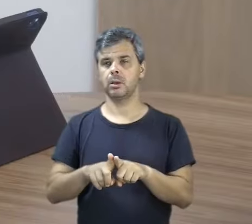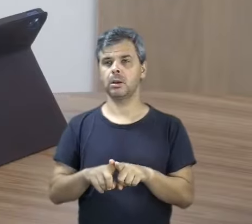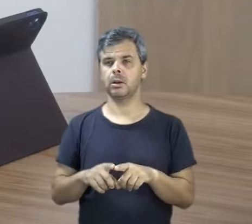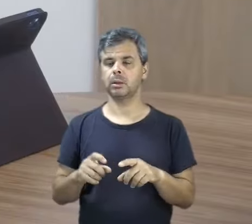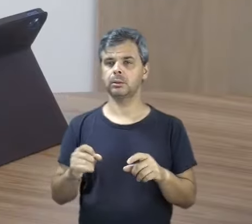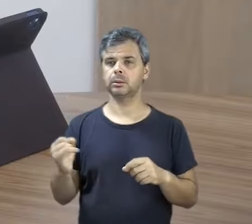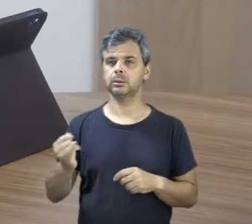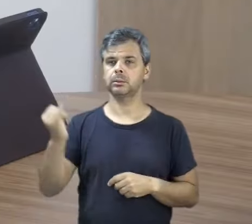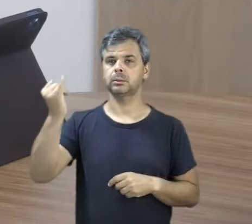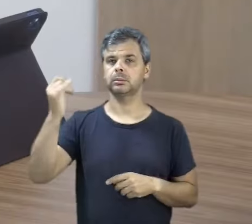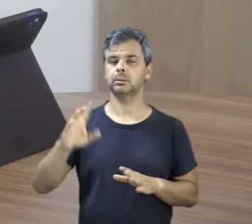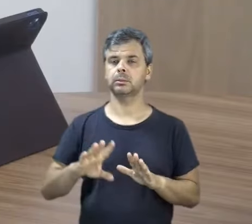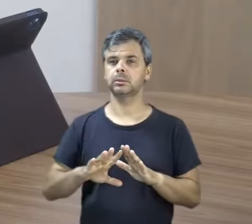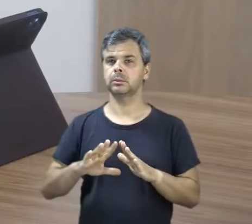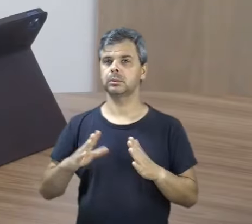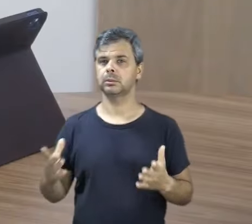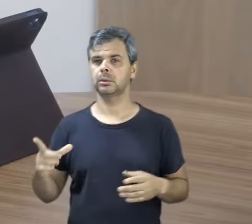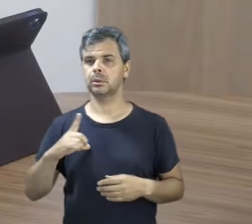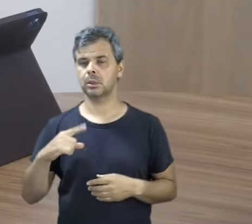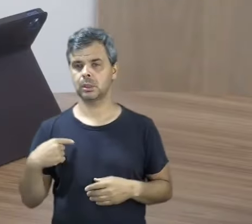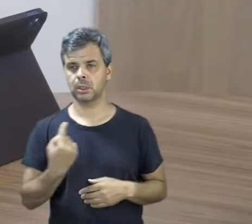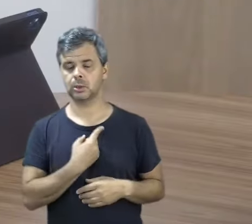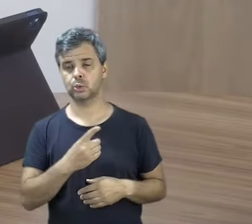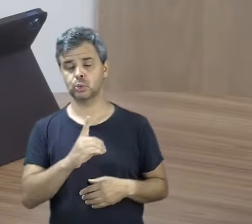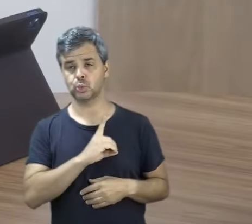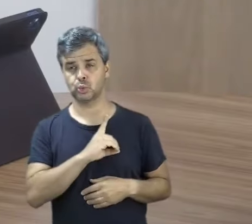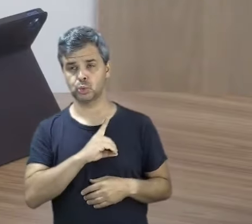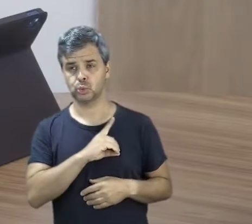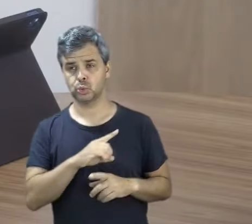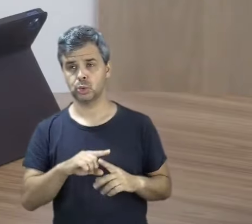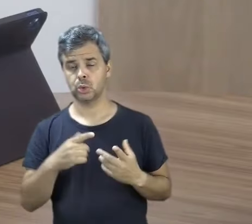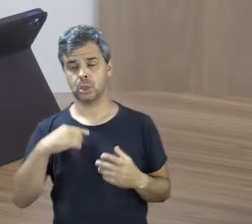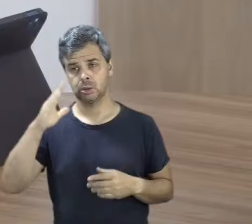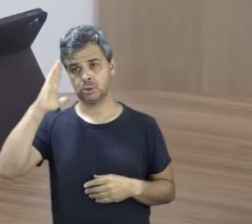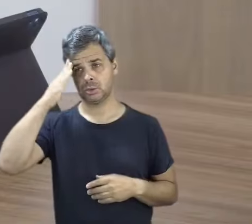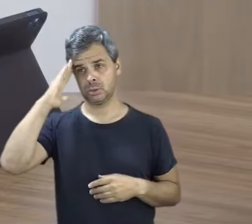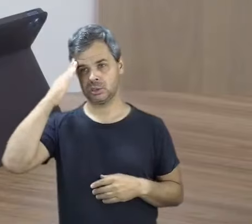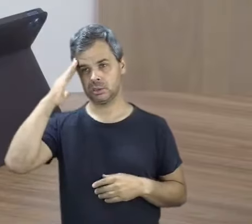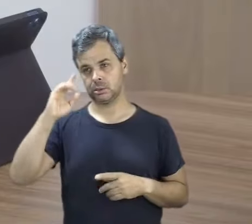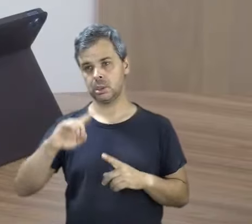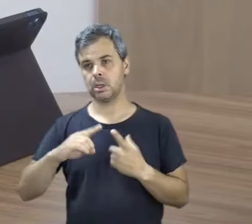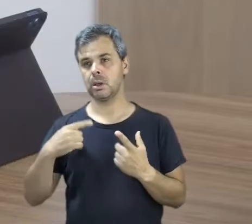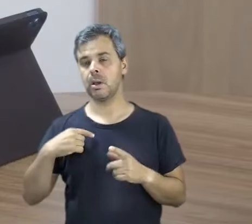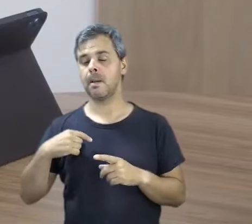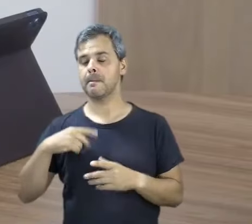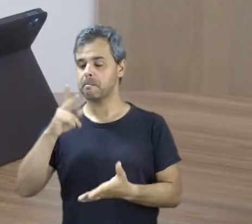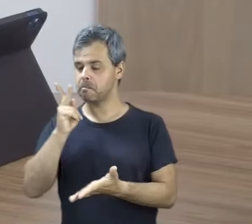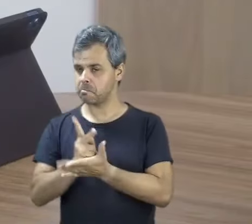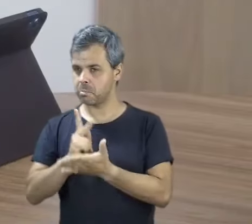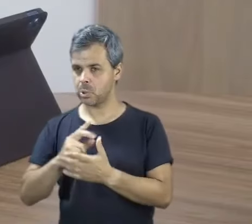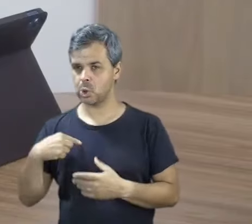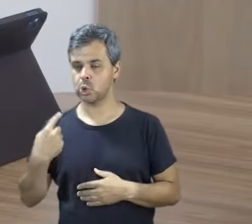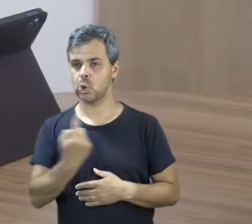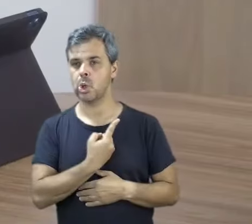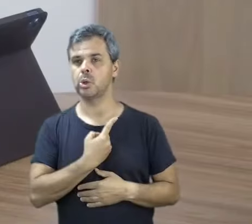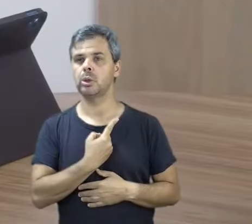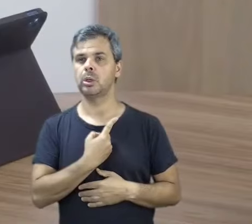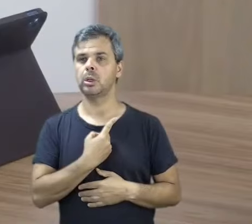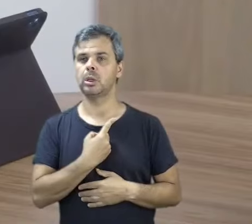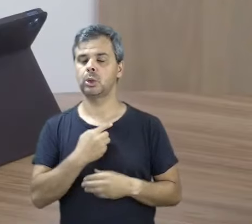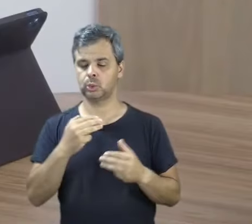muito importante dos nossos delegados, de entender, né, que mesmo nós estando